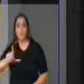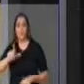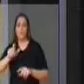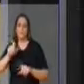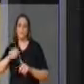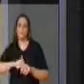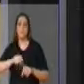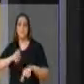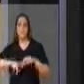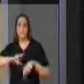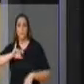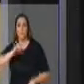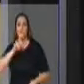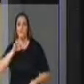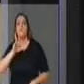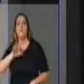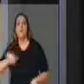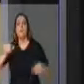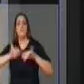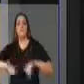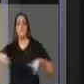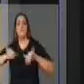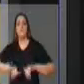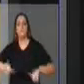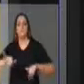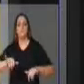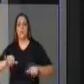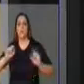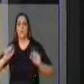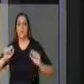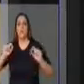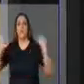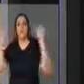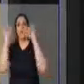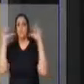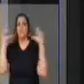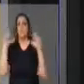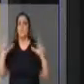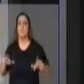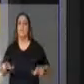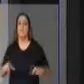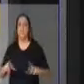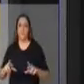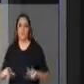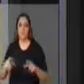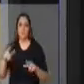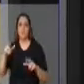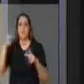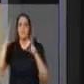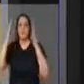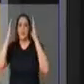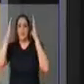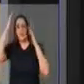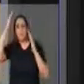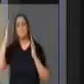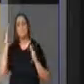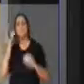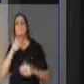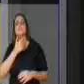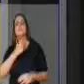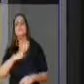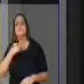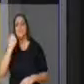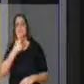do Julho Verde, um mês de atenção ao câncer de cabeça e pescoço, instituído apenas há